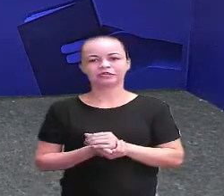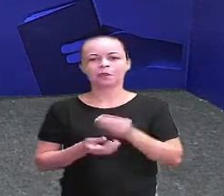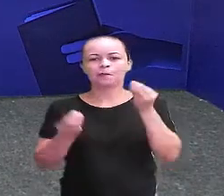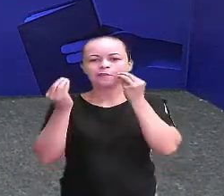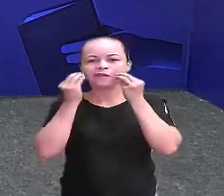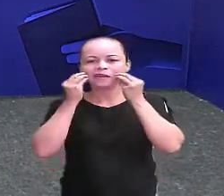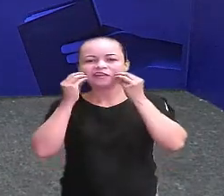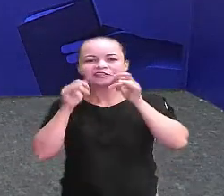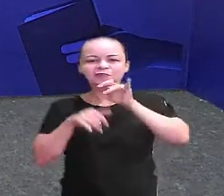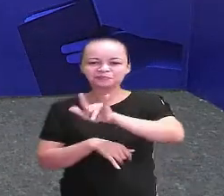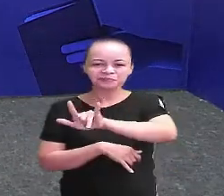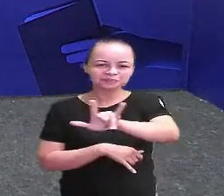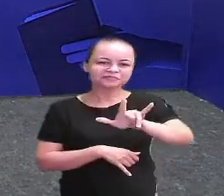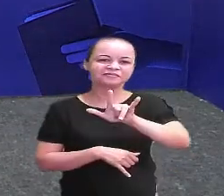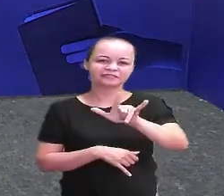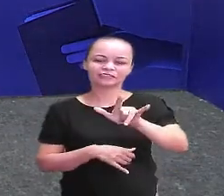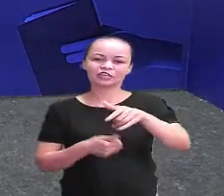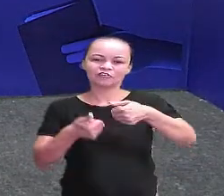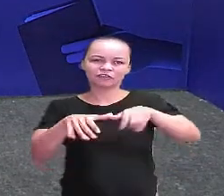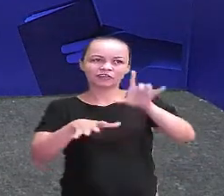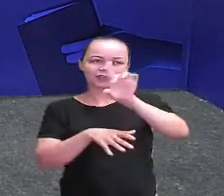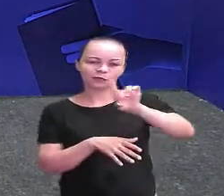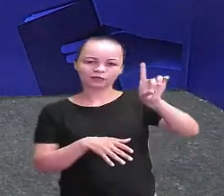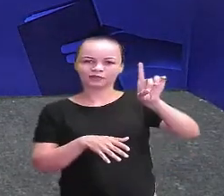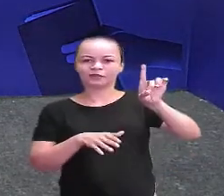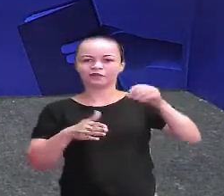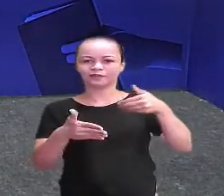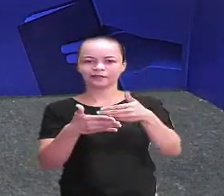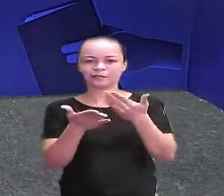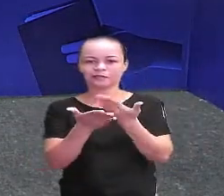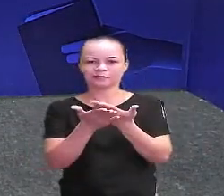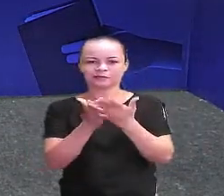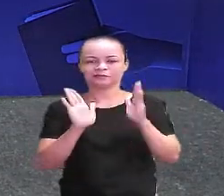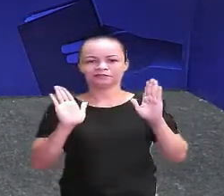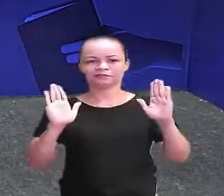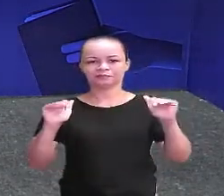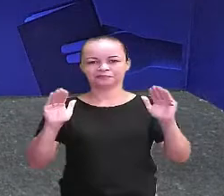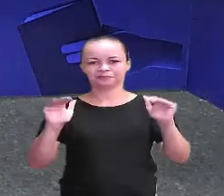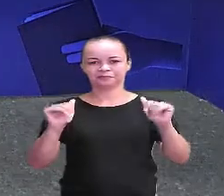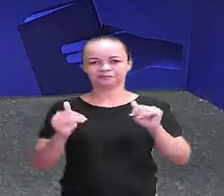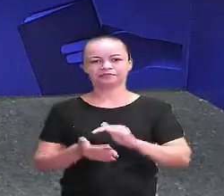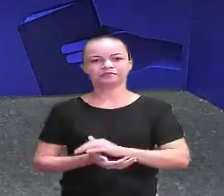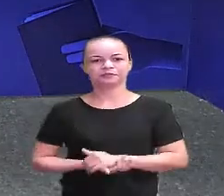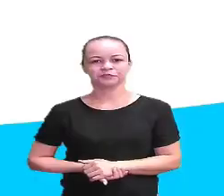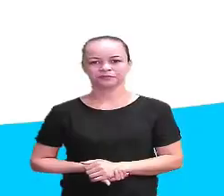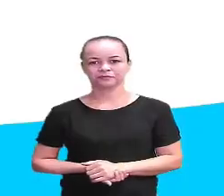no coração de todos, fiquem com Deus e até a próxima. Tchau, tchau!